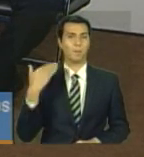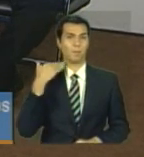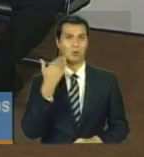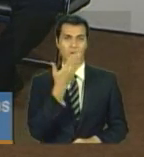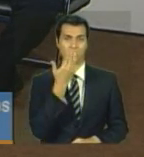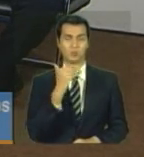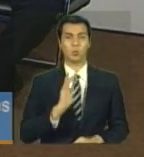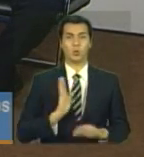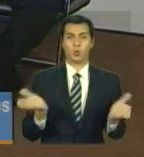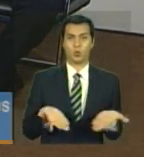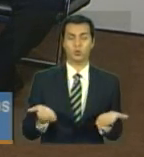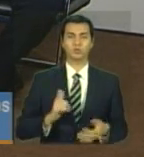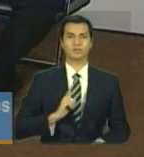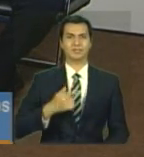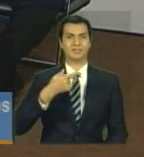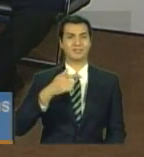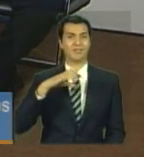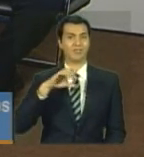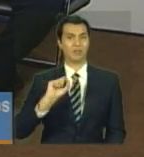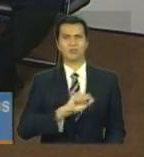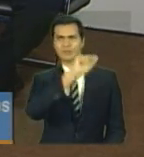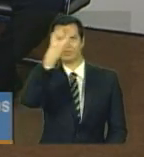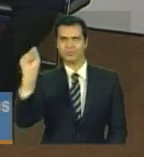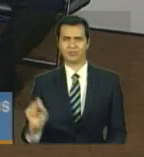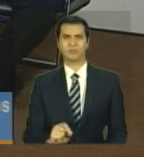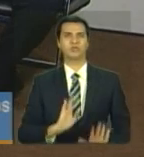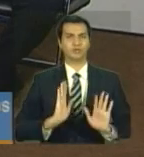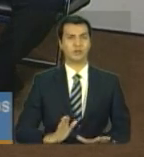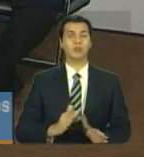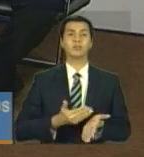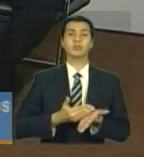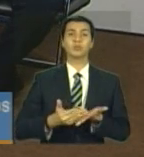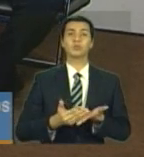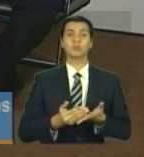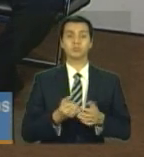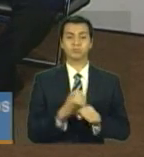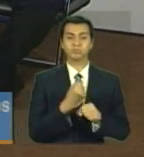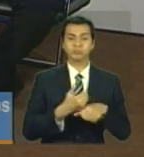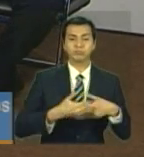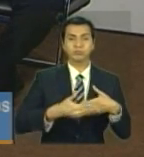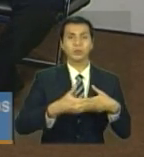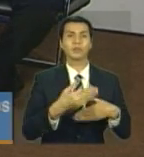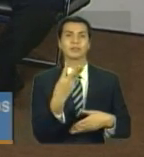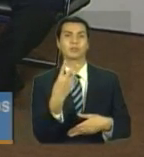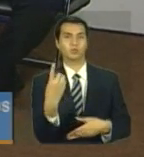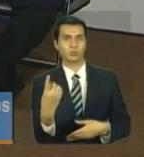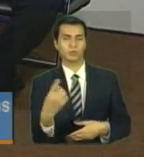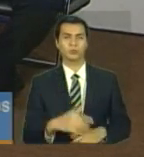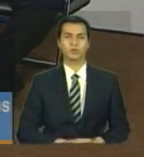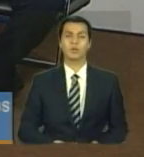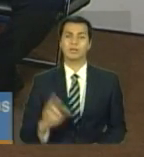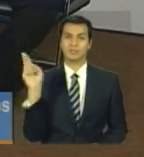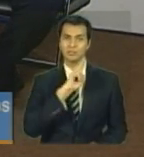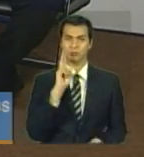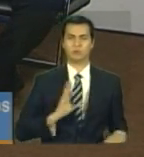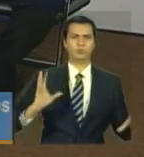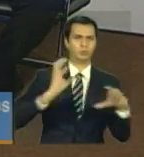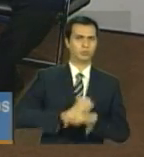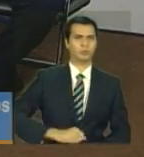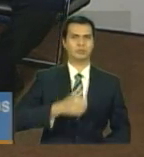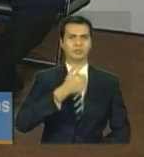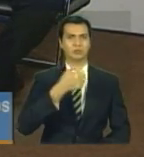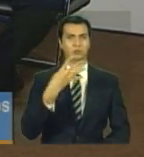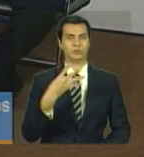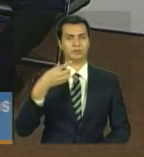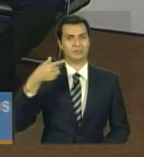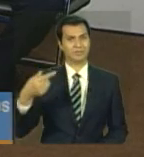nós temos 70 bancos instalados e 31 em processo de instalação. Os restaurantes, num total de 147,